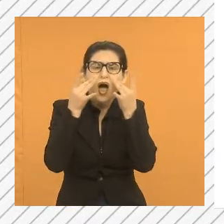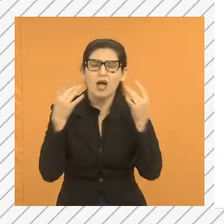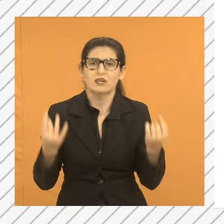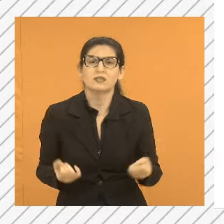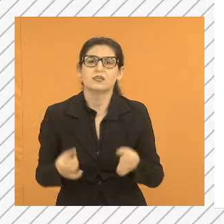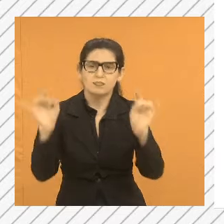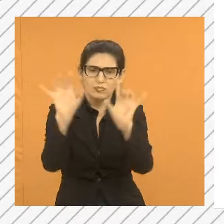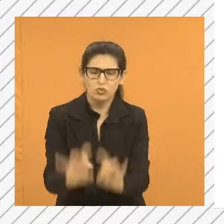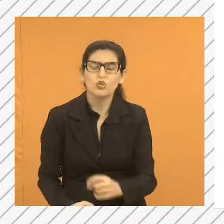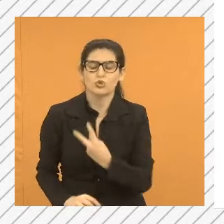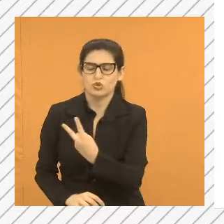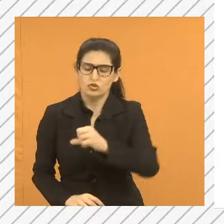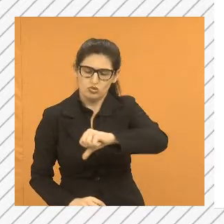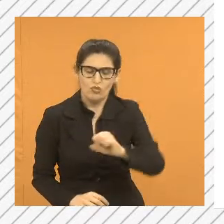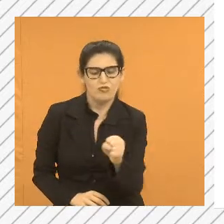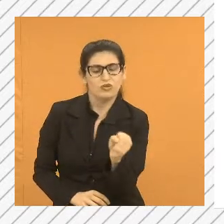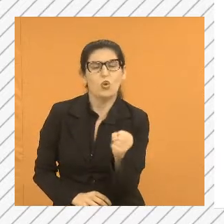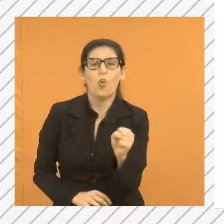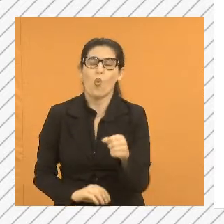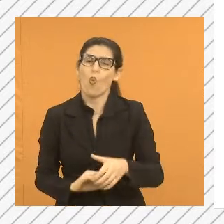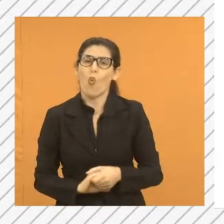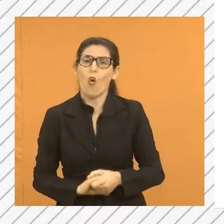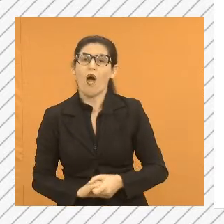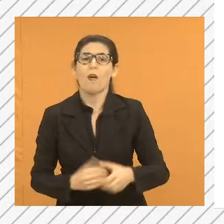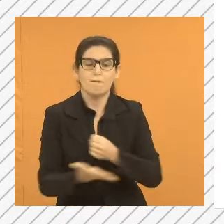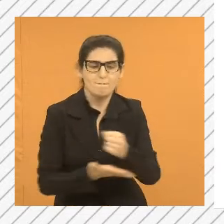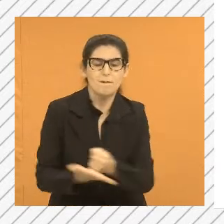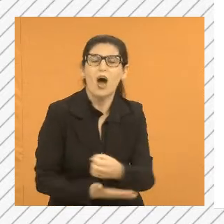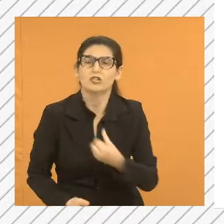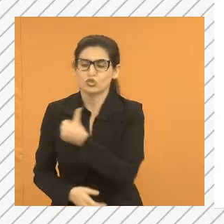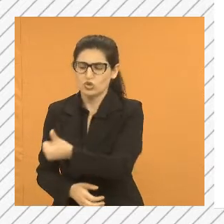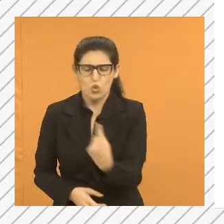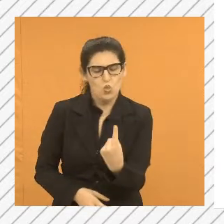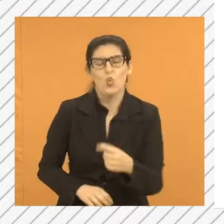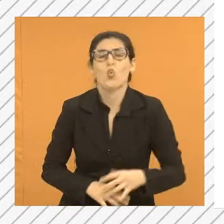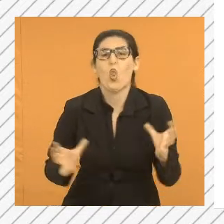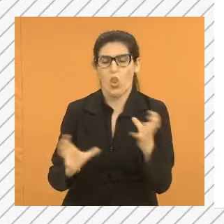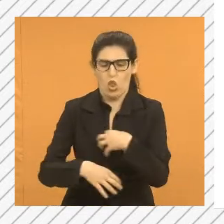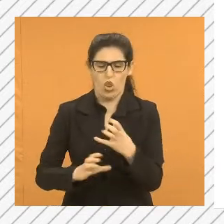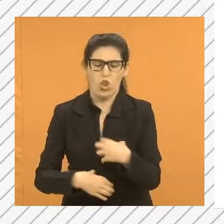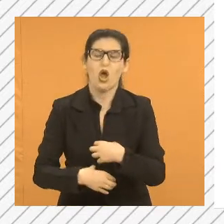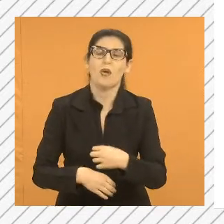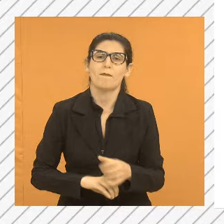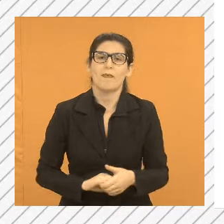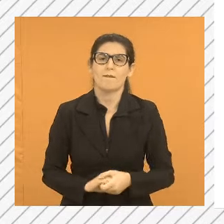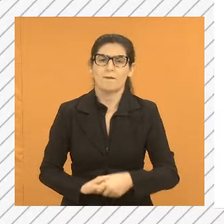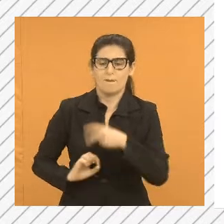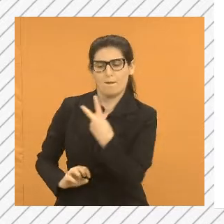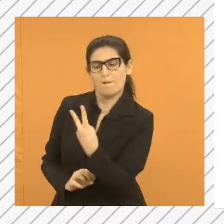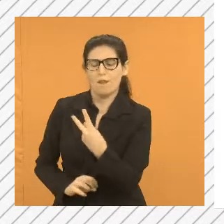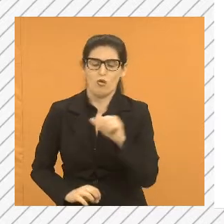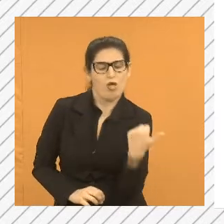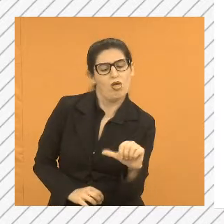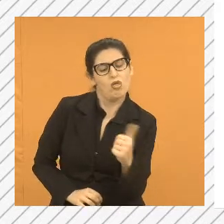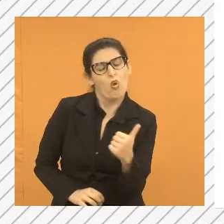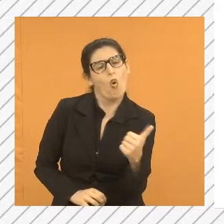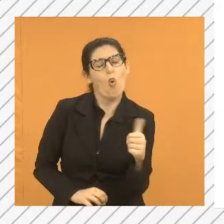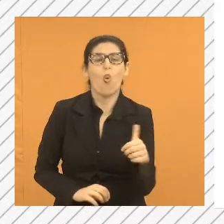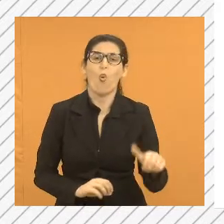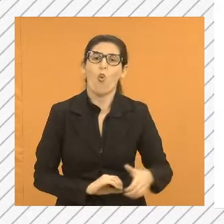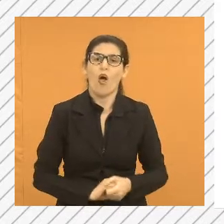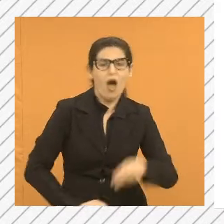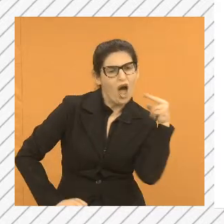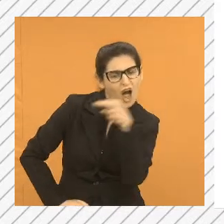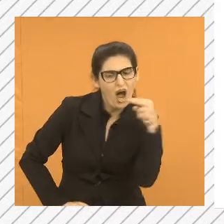tivemos 298. A atenção básica, 61. Os exames, tivemos 211.